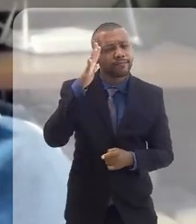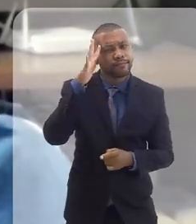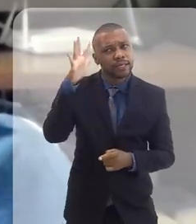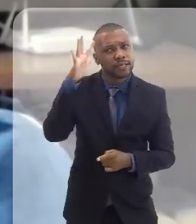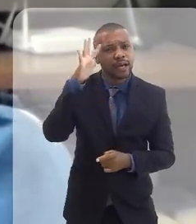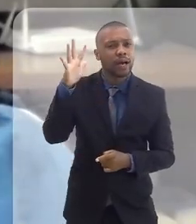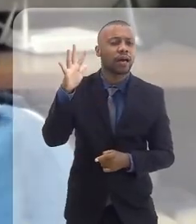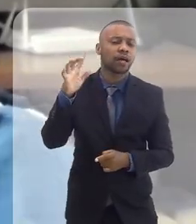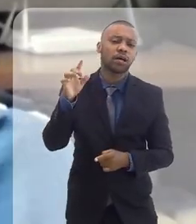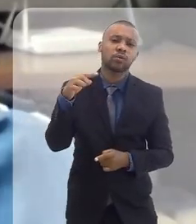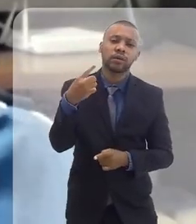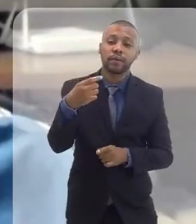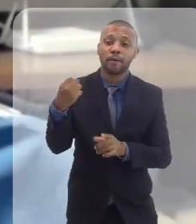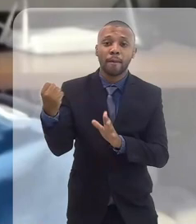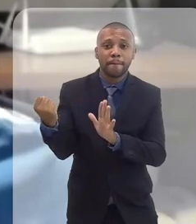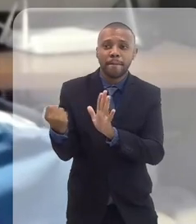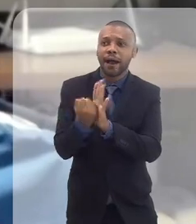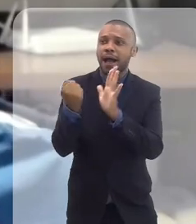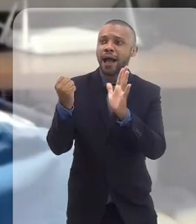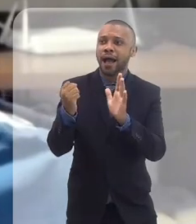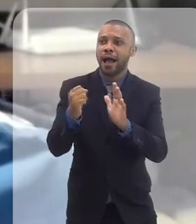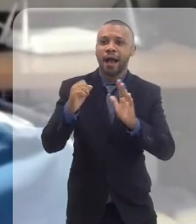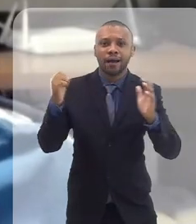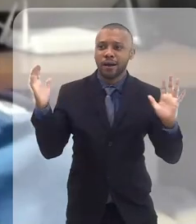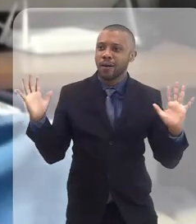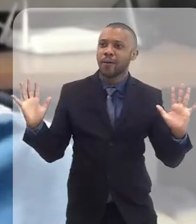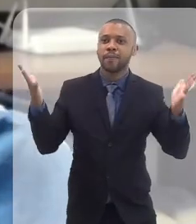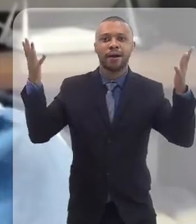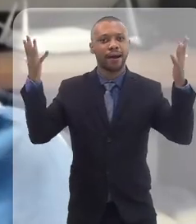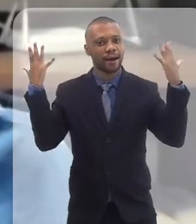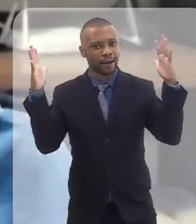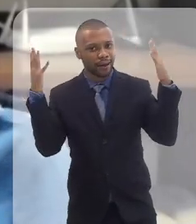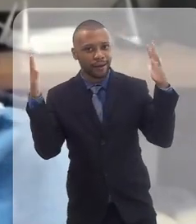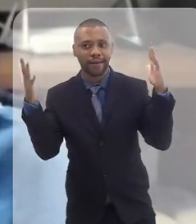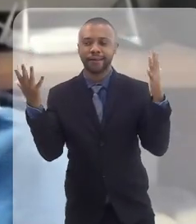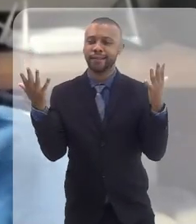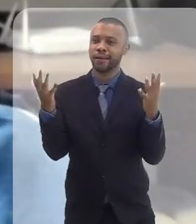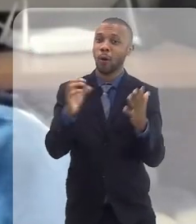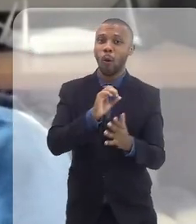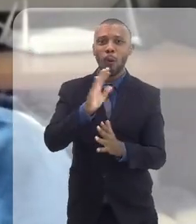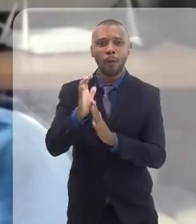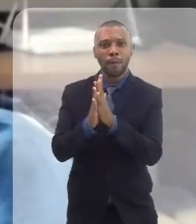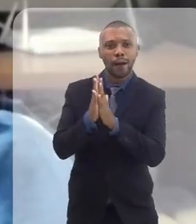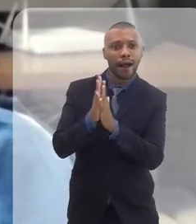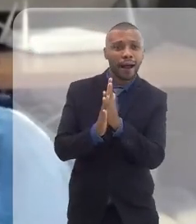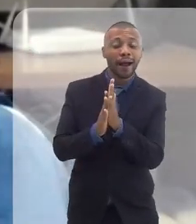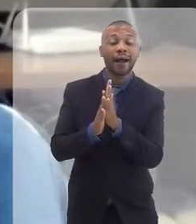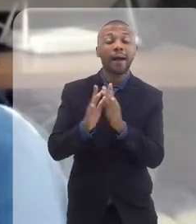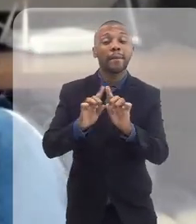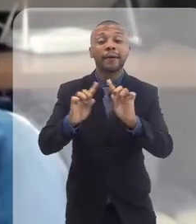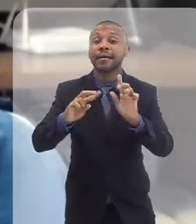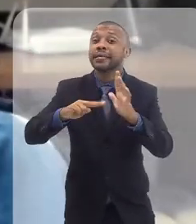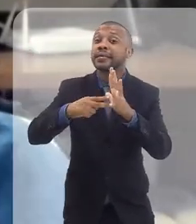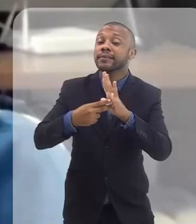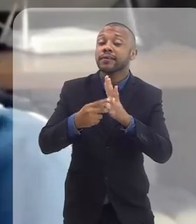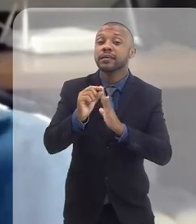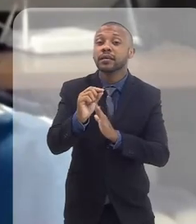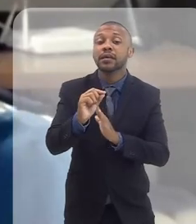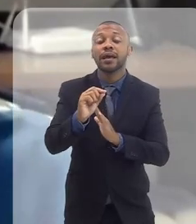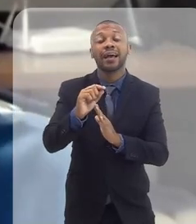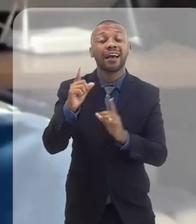pensar, o fato de estarmos celebrando significa que ainda é raro as